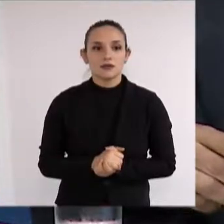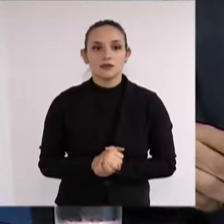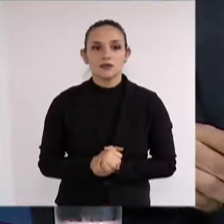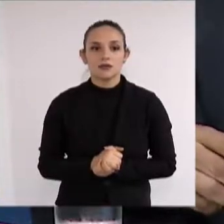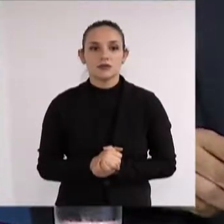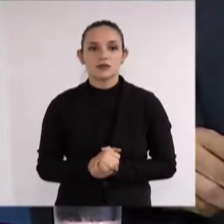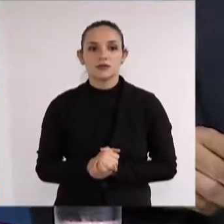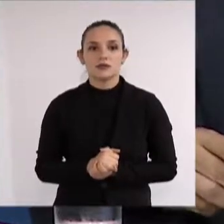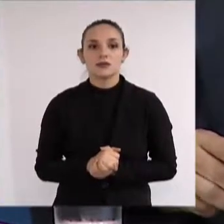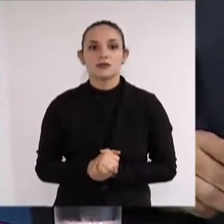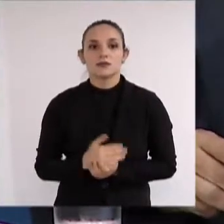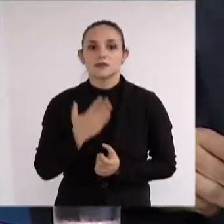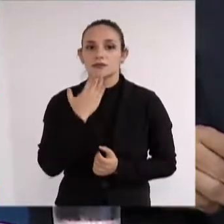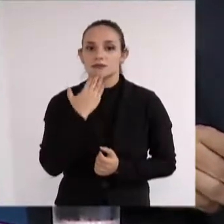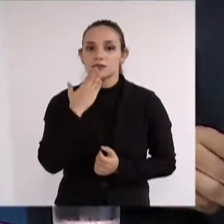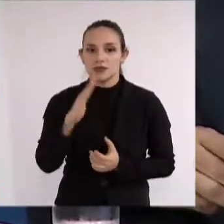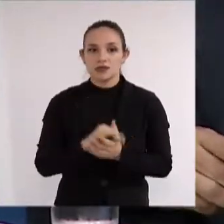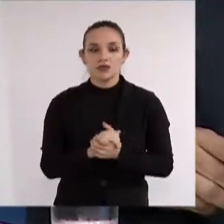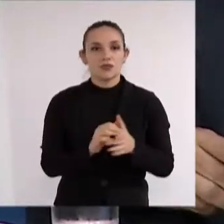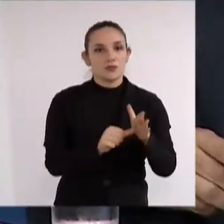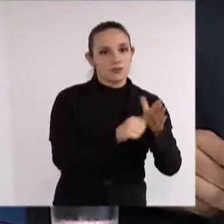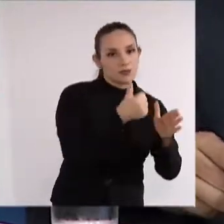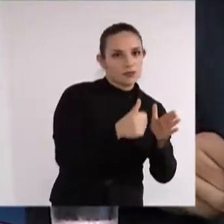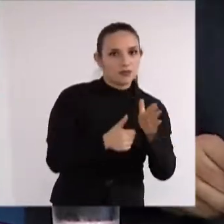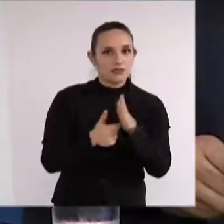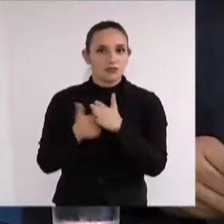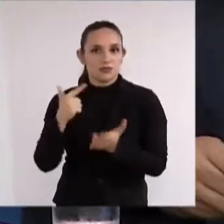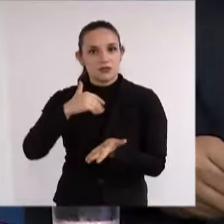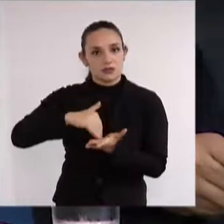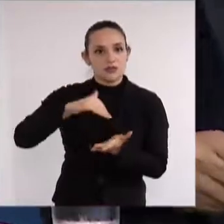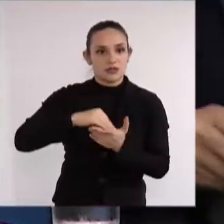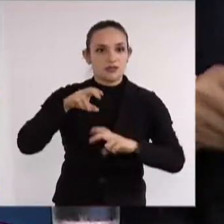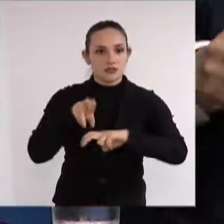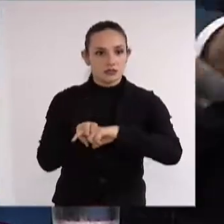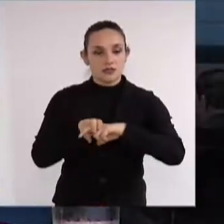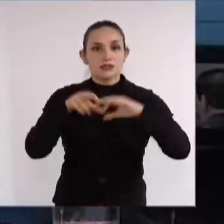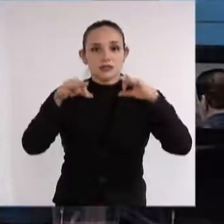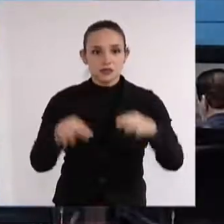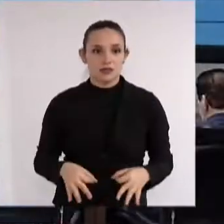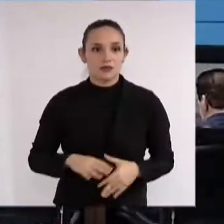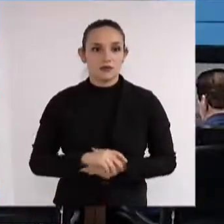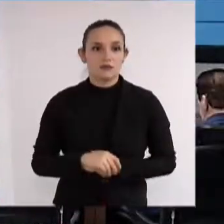ao primeiro e segundo secretário que tomem seus respectivos assentos à mesa.